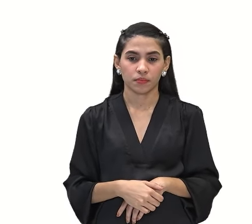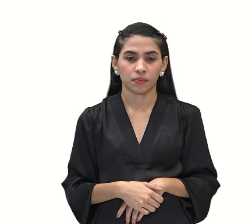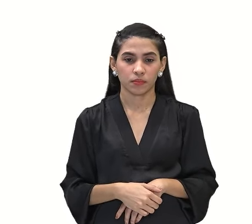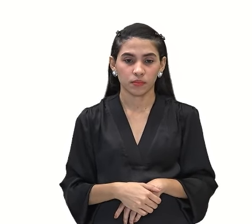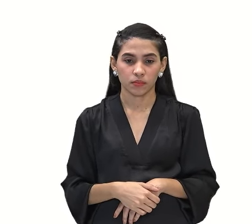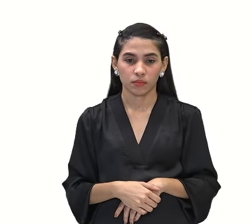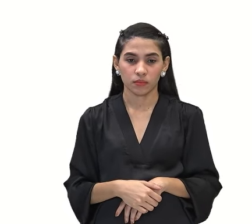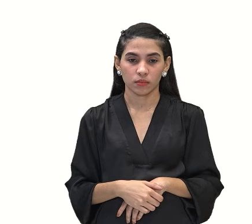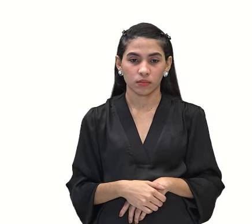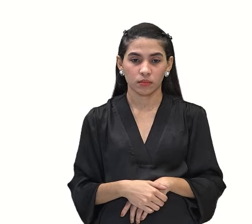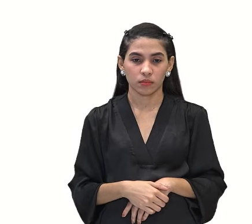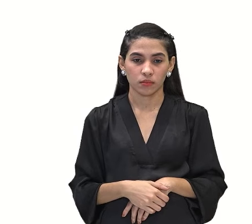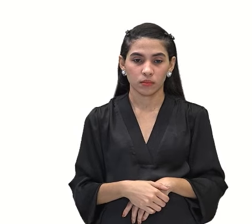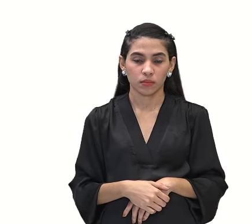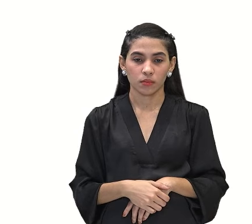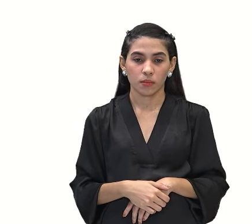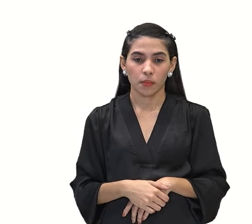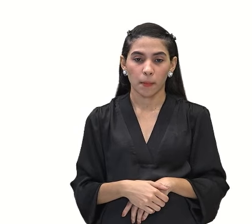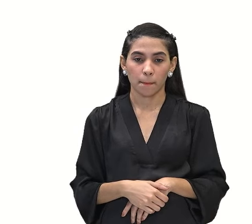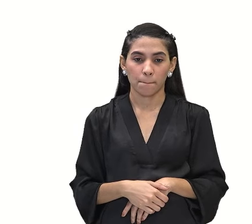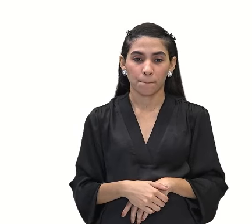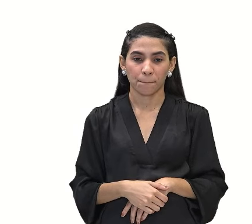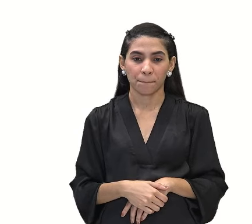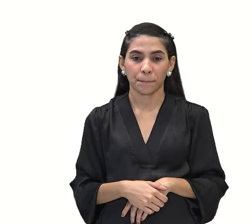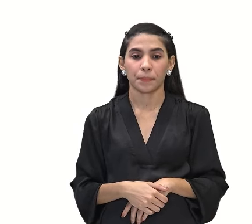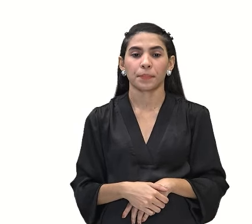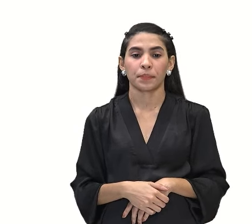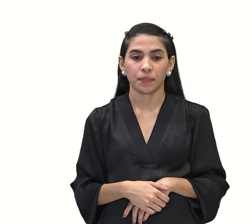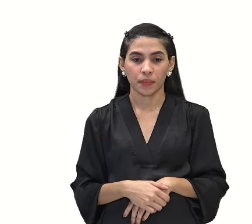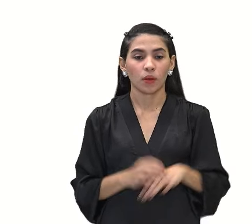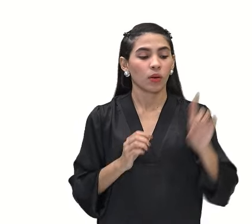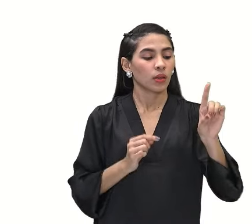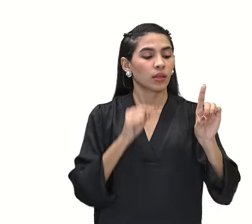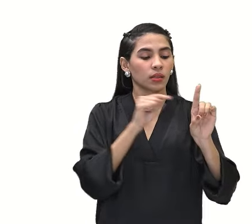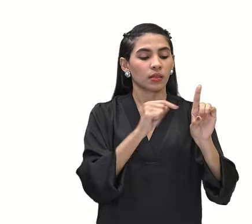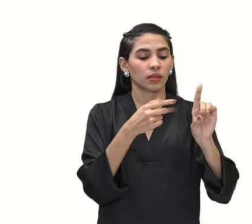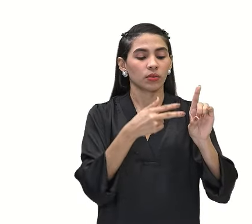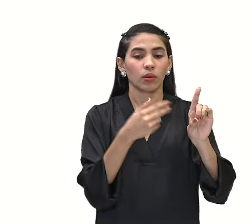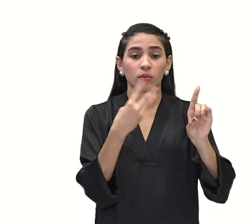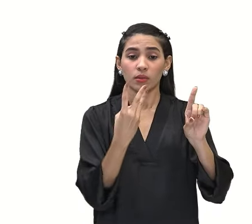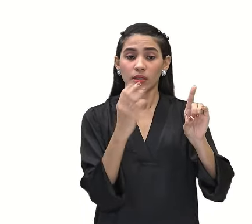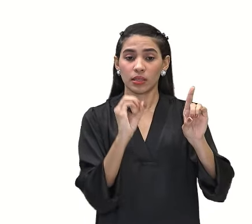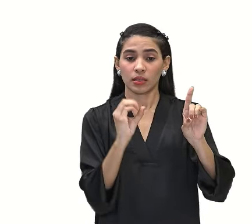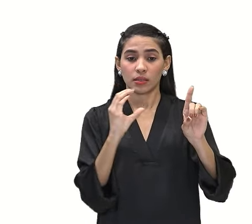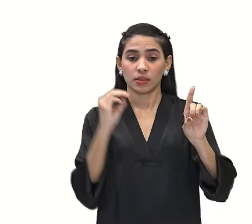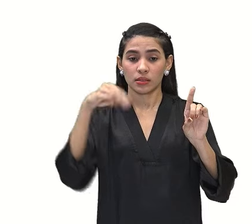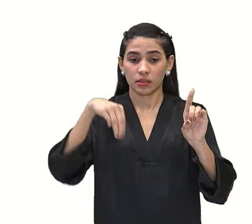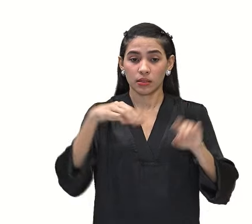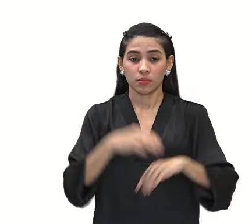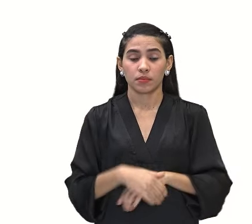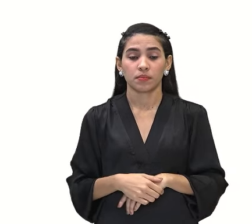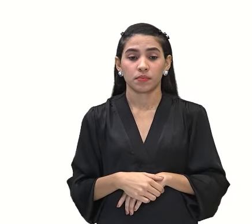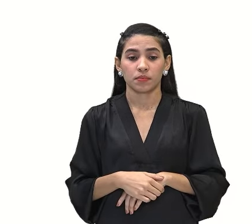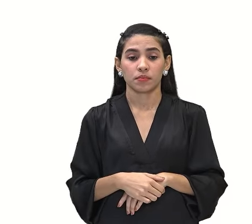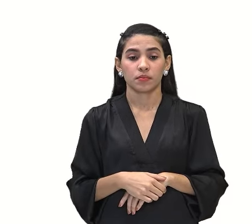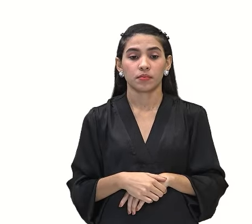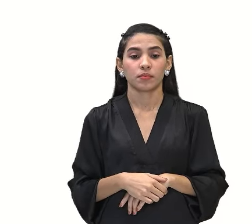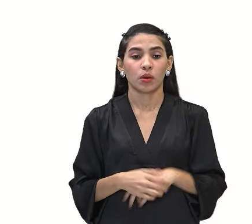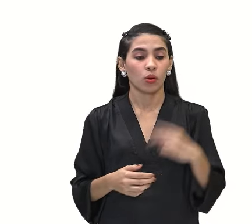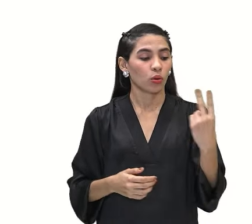é 30 cm ou seja vamos já descobrir Ok ó